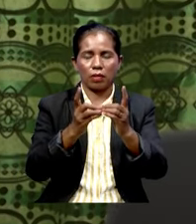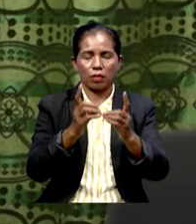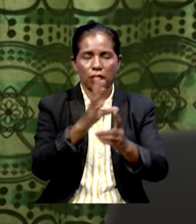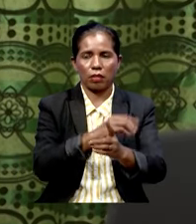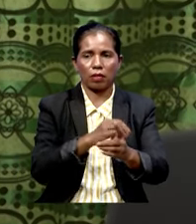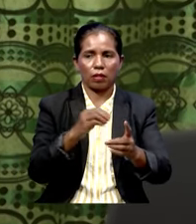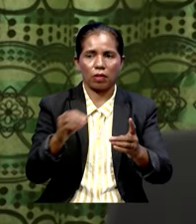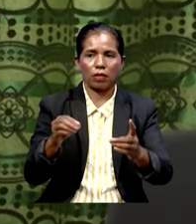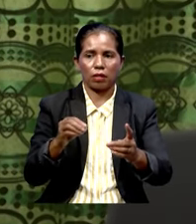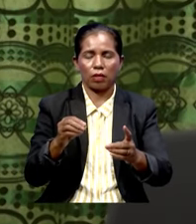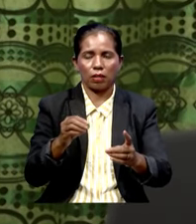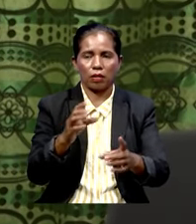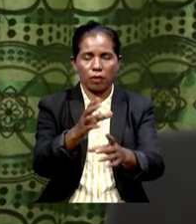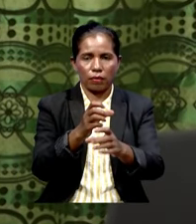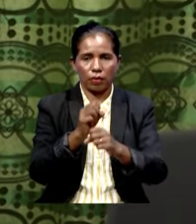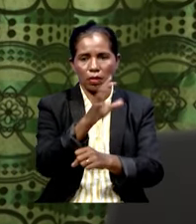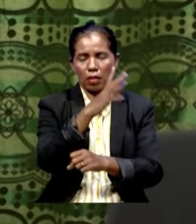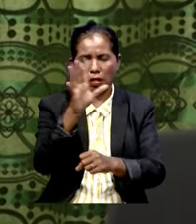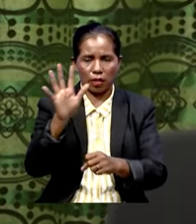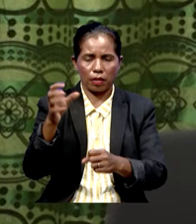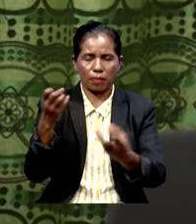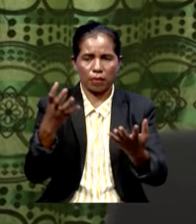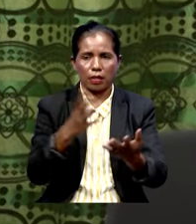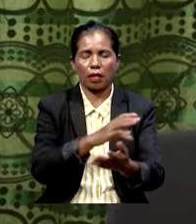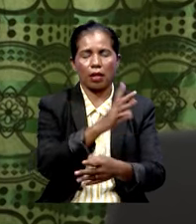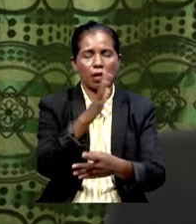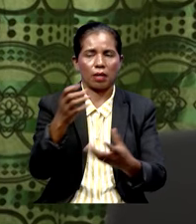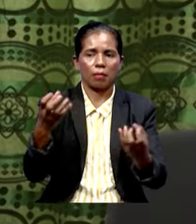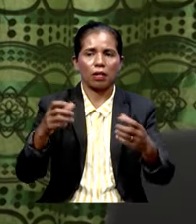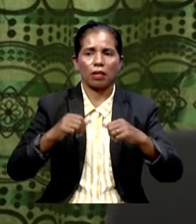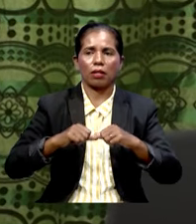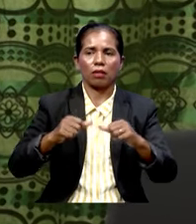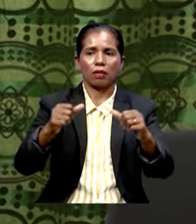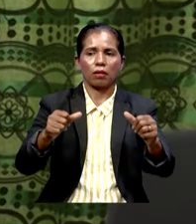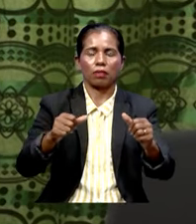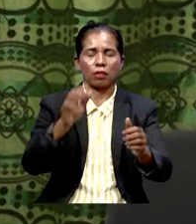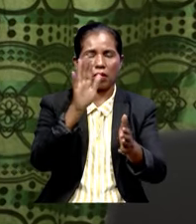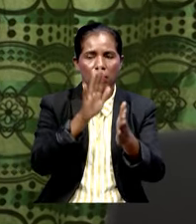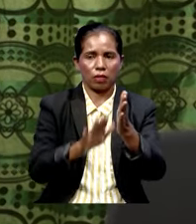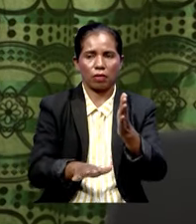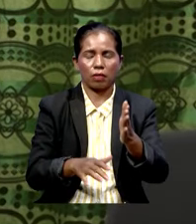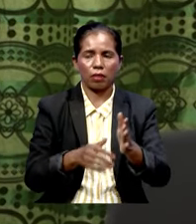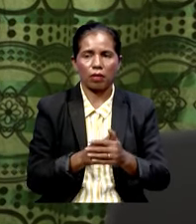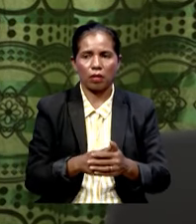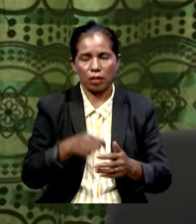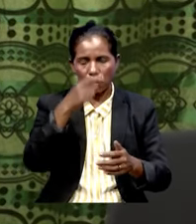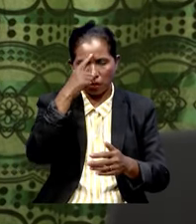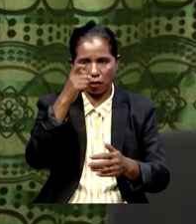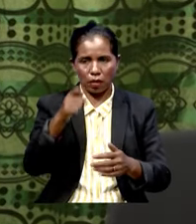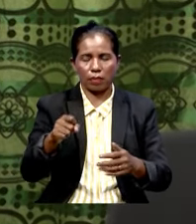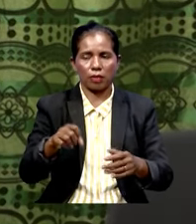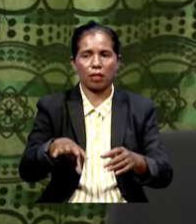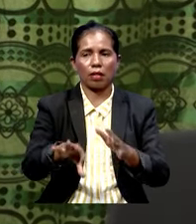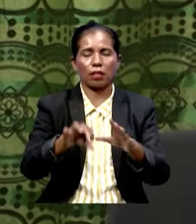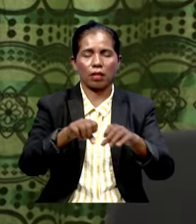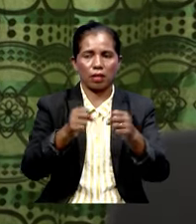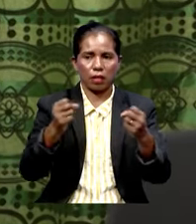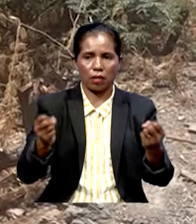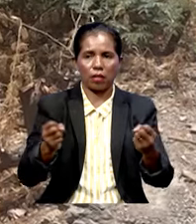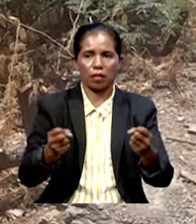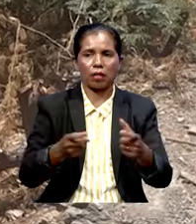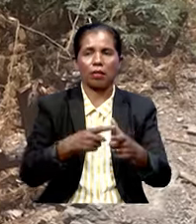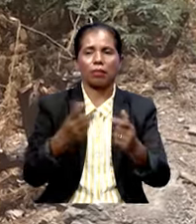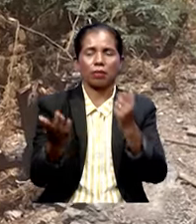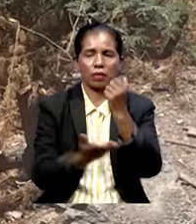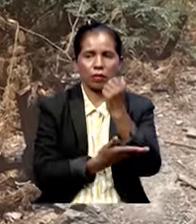degradasao cobertura ailarang ailarang bara continua lakon tambah etang estragos nomos